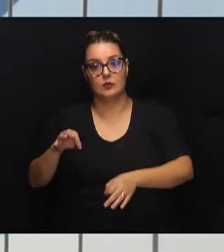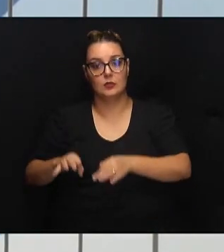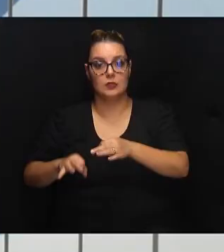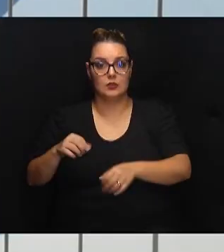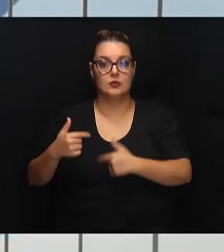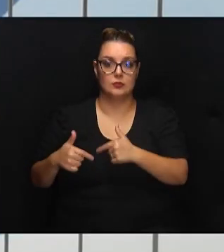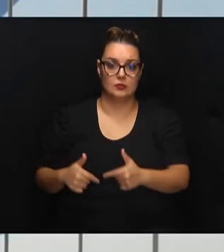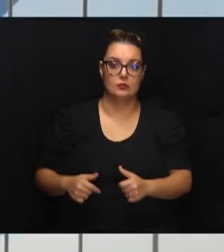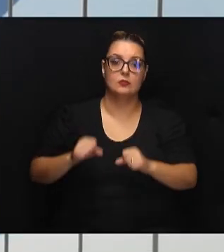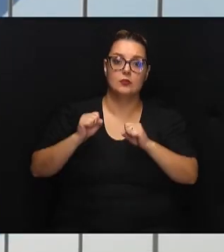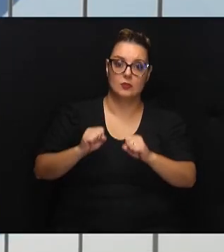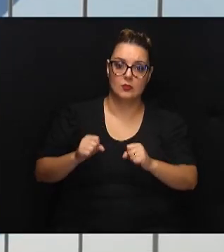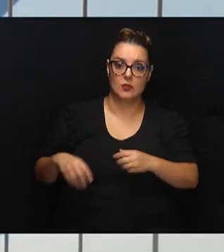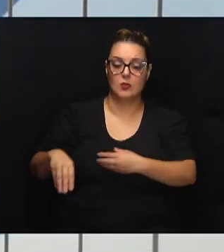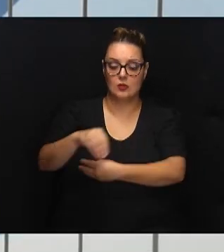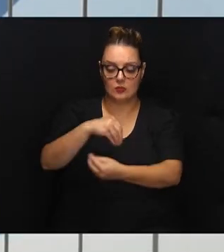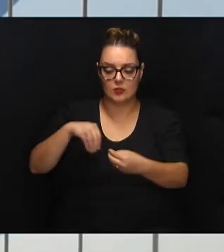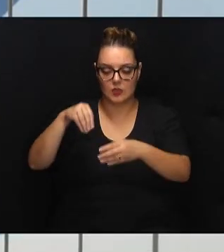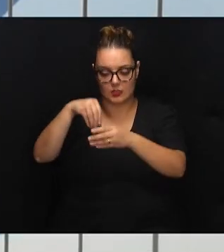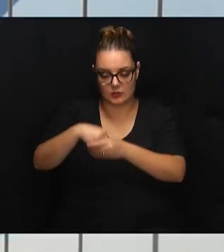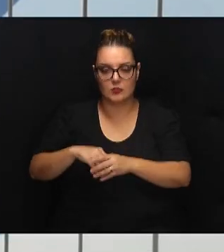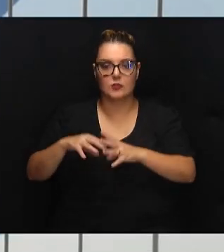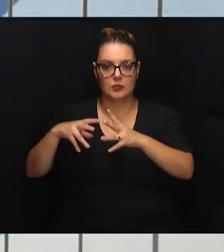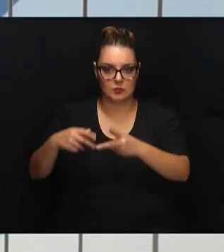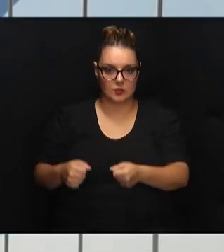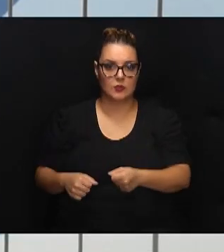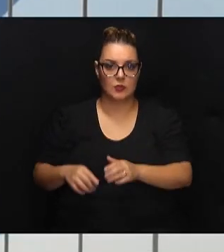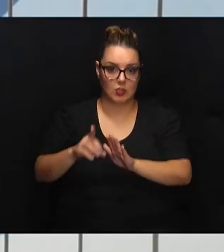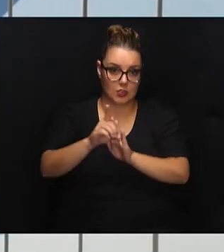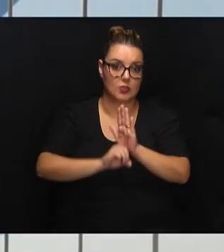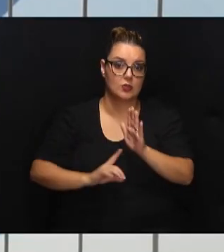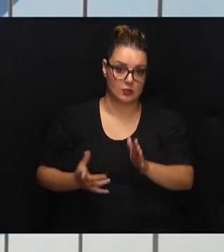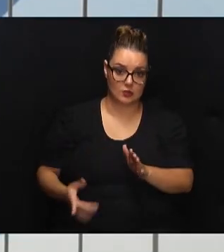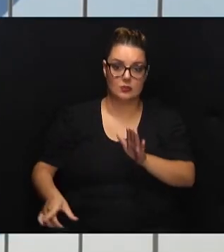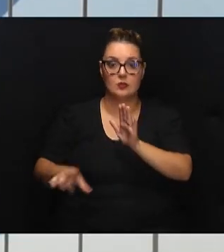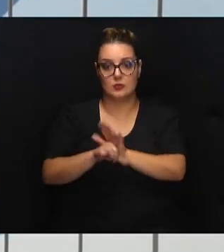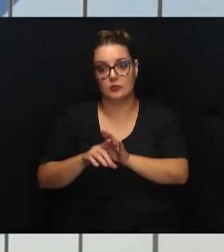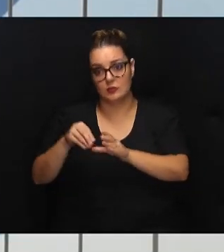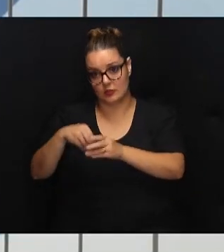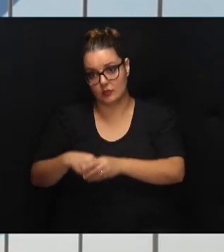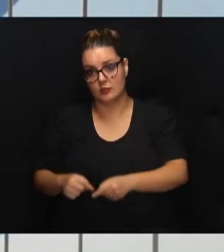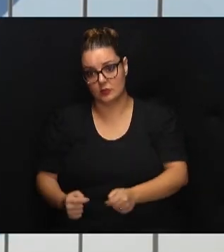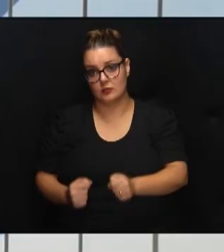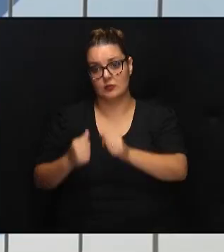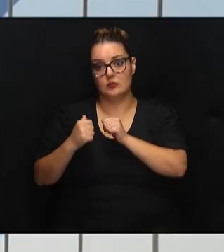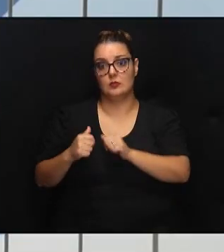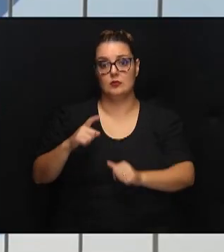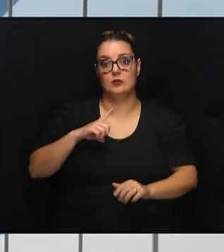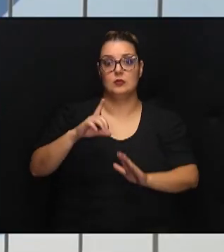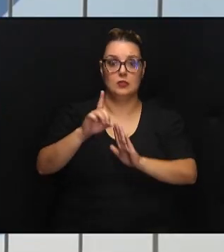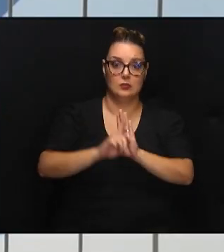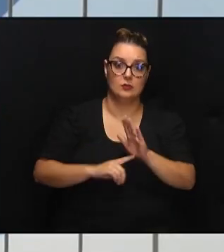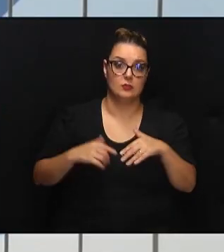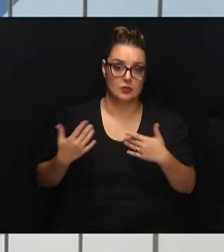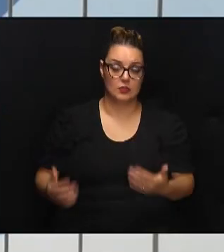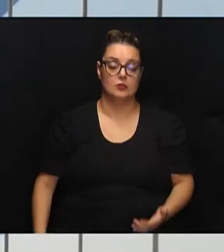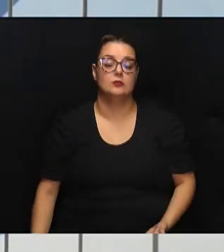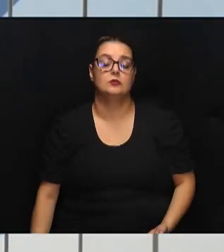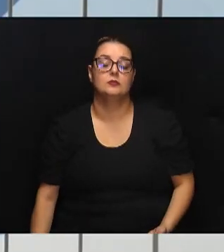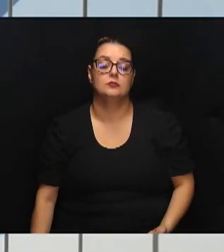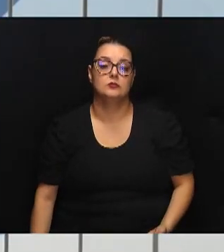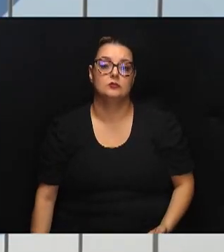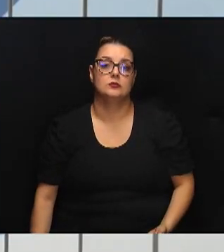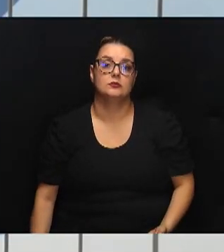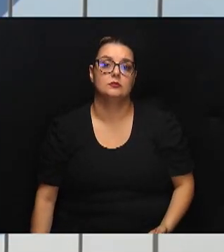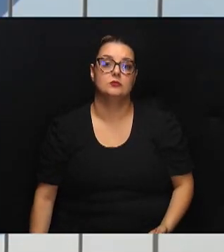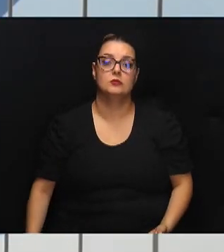aí você será abarcado por todas aquelas, toda a legislação e todos os benefícios que tem o direito. Então, se